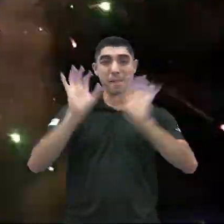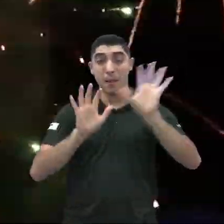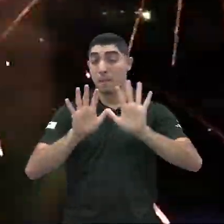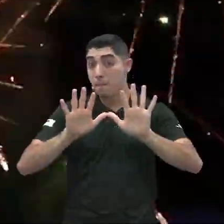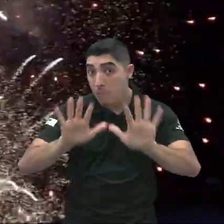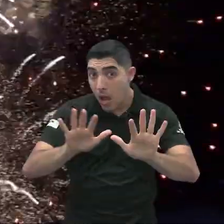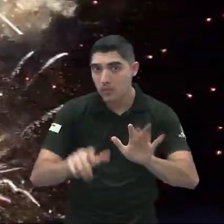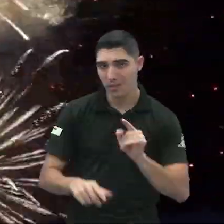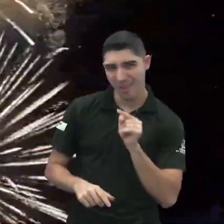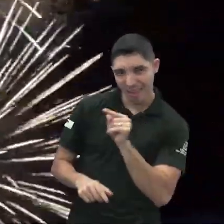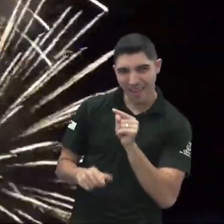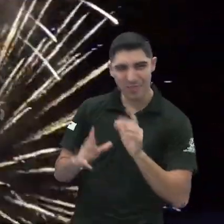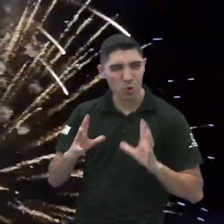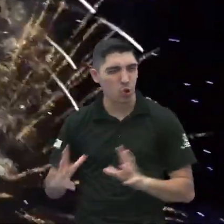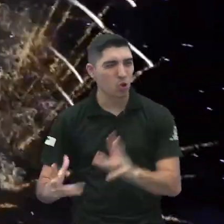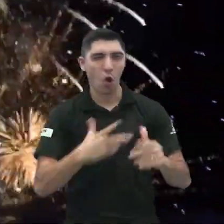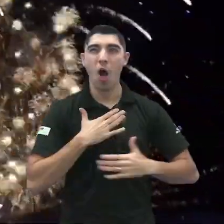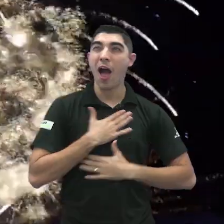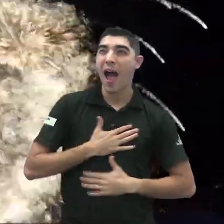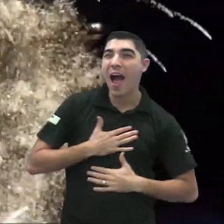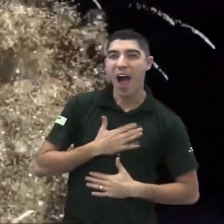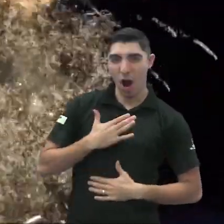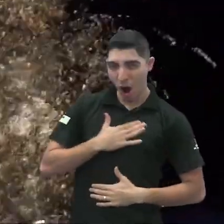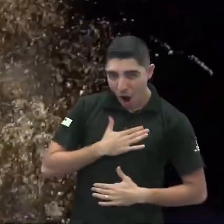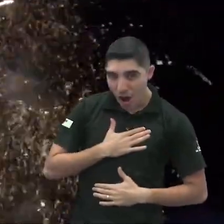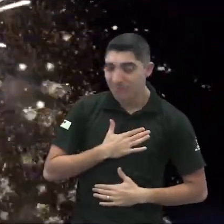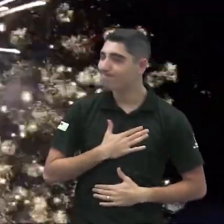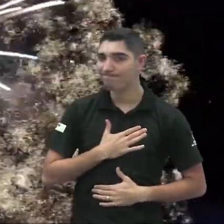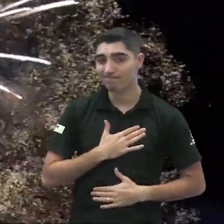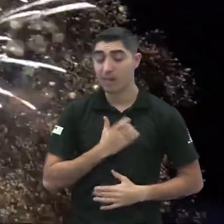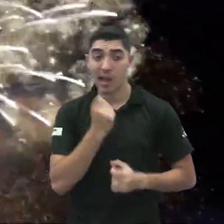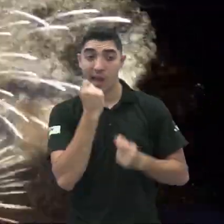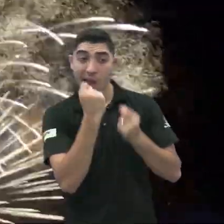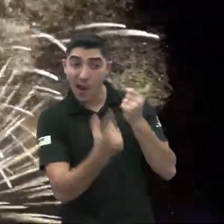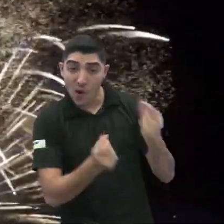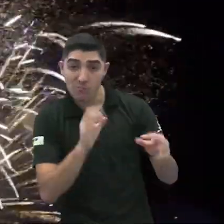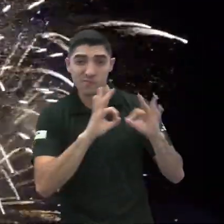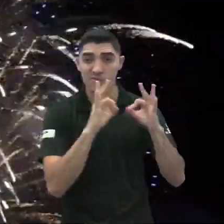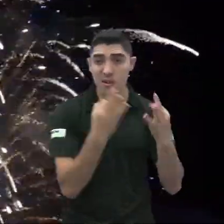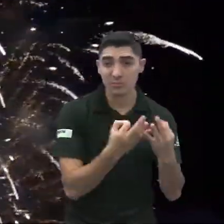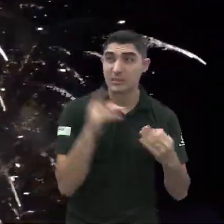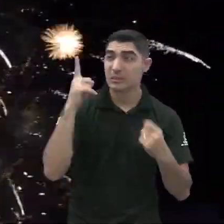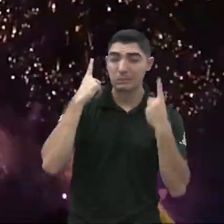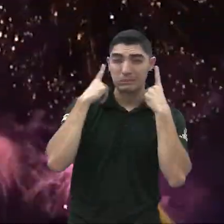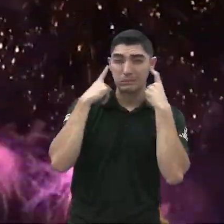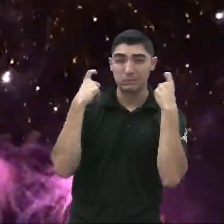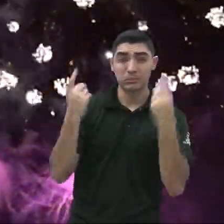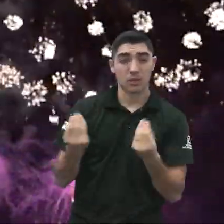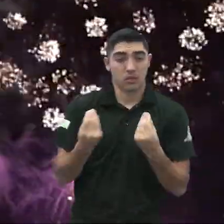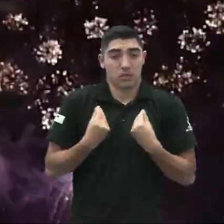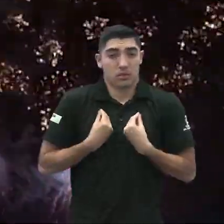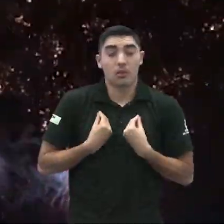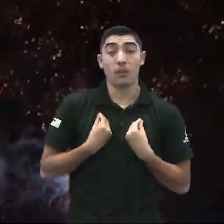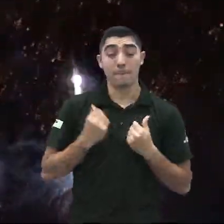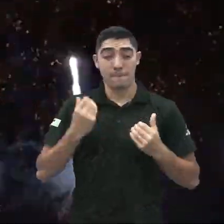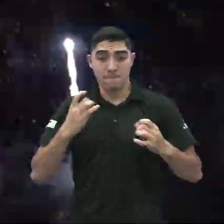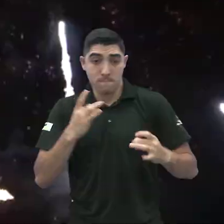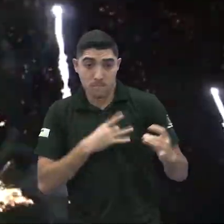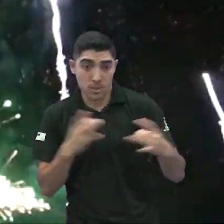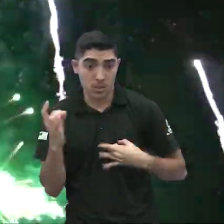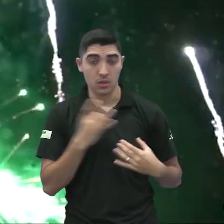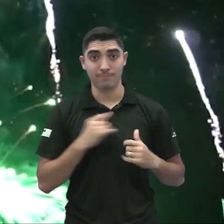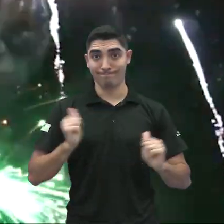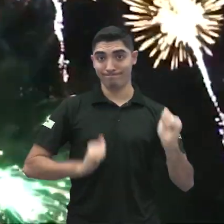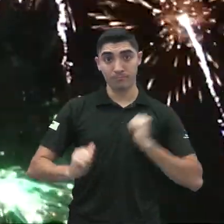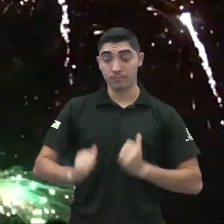fim de ano, mas o show pirotécnico nem sempre agrada a todos. Para algumas famílias, o barulho muito alto